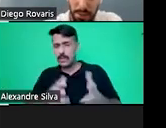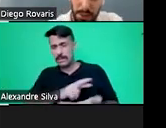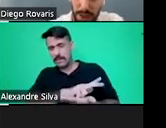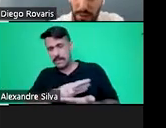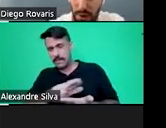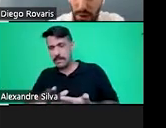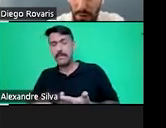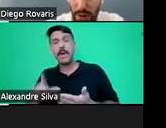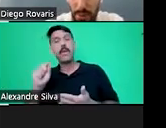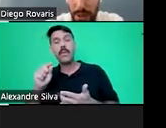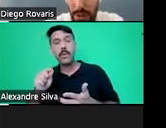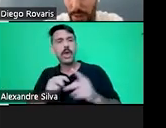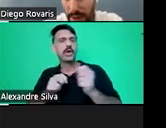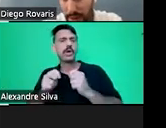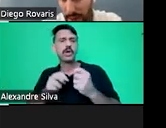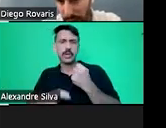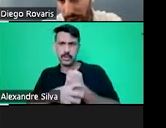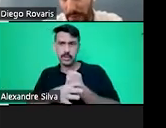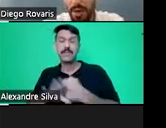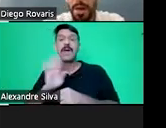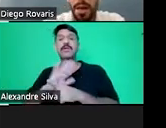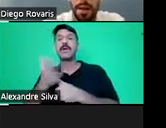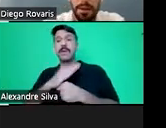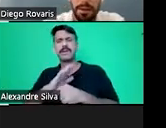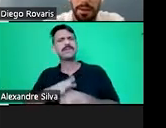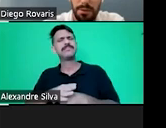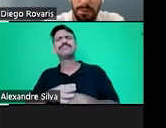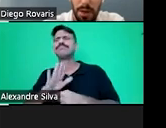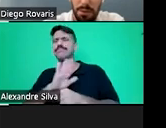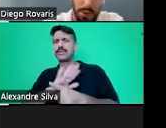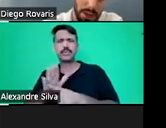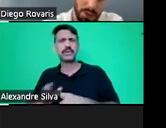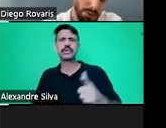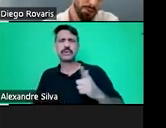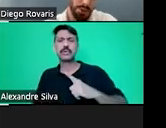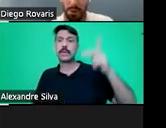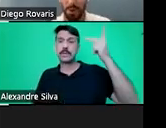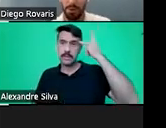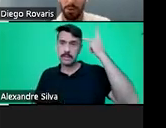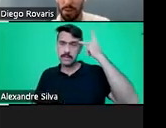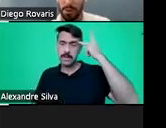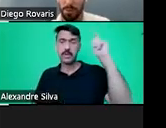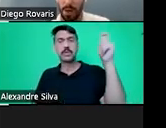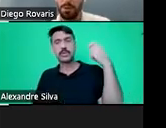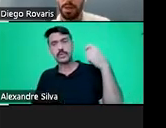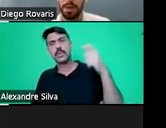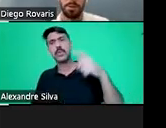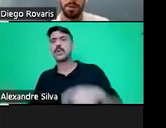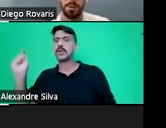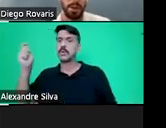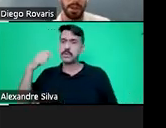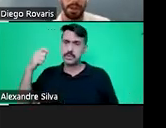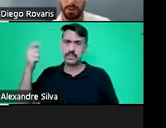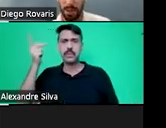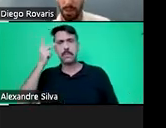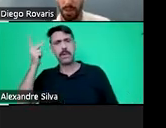controles. Então, esse projeto envolve uma colaboração bem extensa entre São Paulo e Rio Grande do Sul, ou Rio Grande do Sul em São Paulo, né?